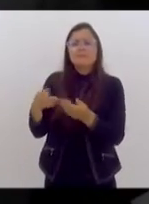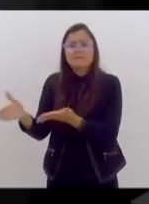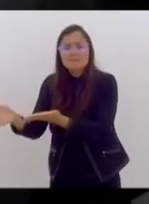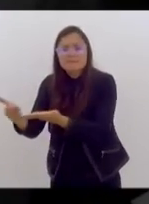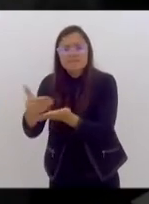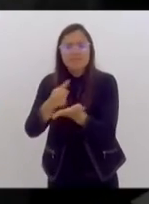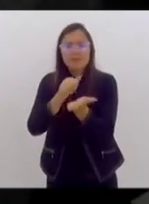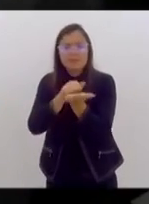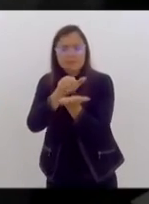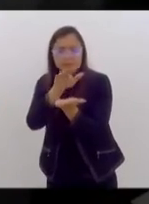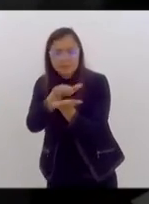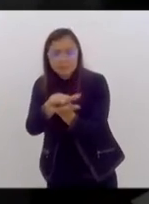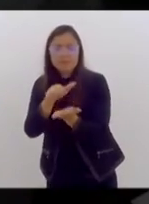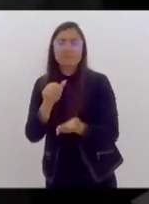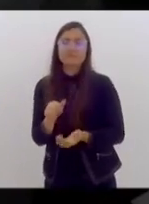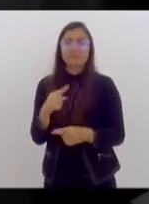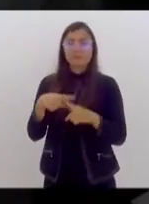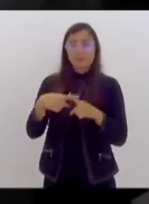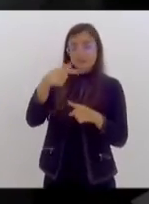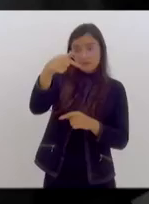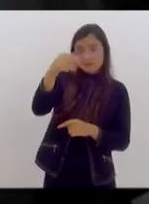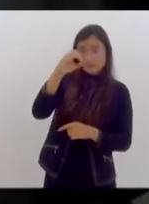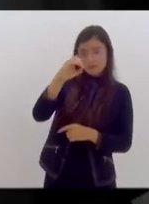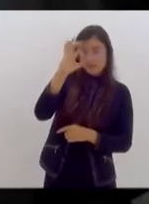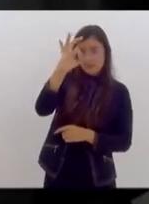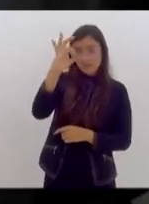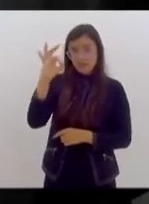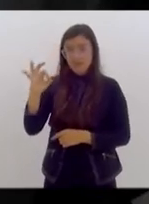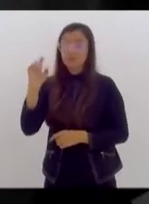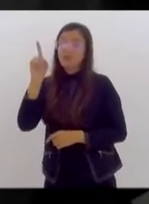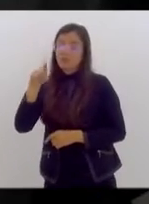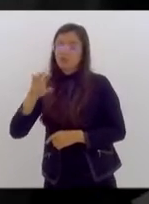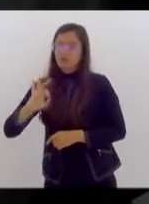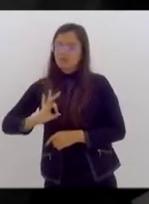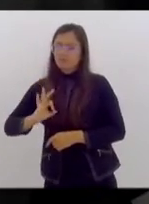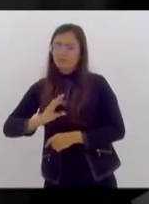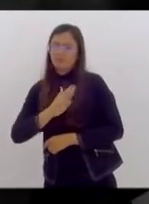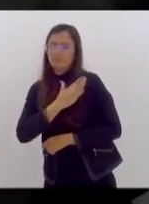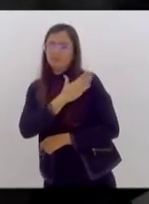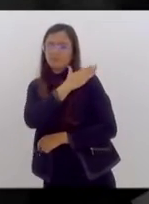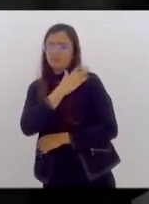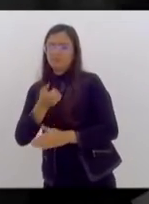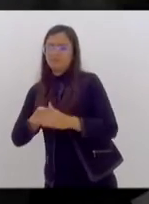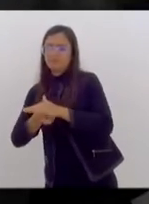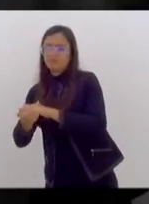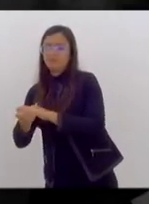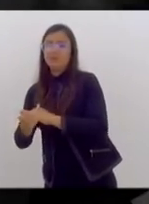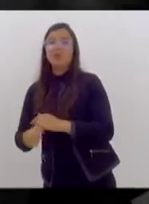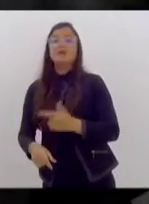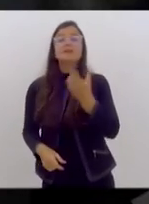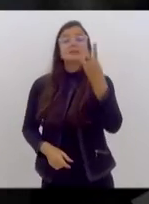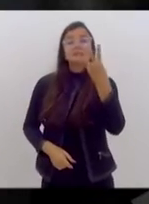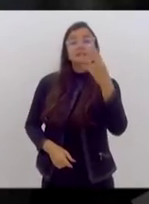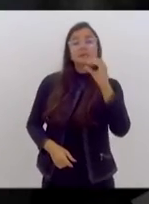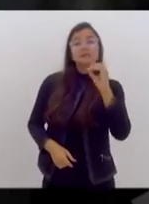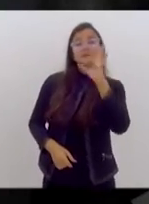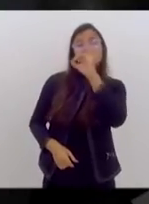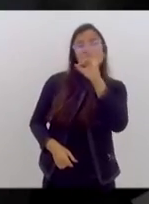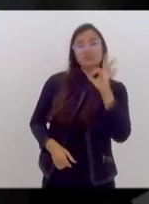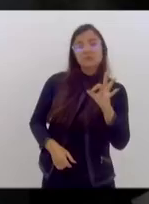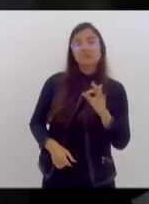multa então 70% vai para o fundo da polícia militar e 30% vai para o fundo da Polícia Civil